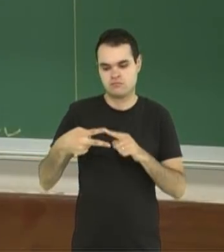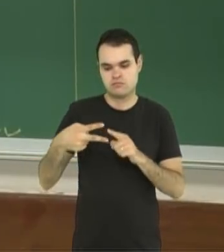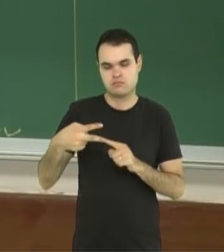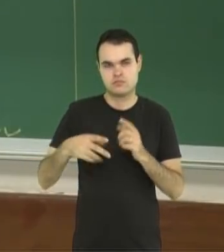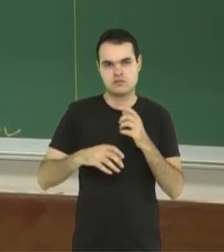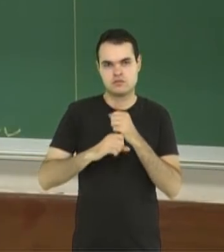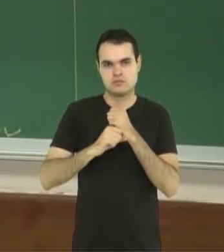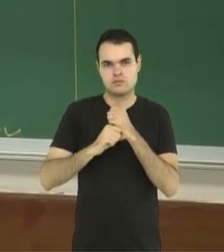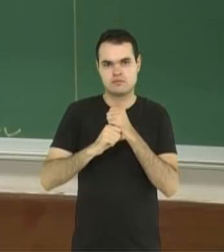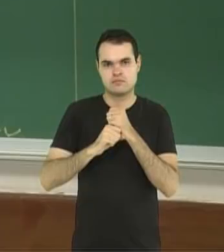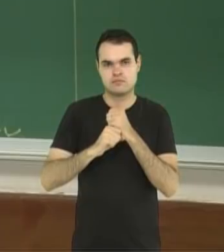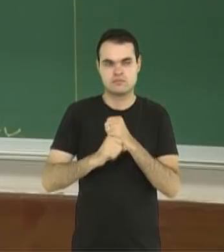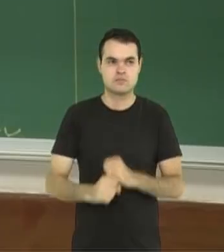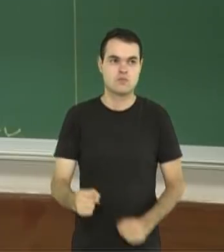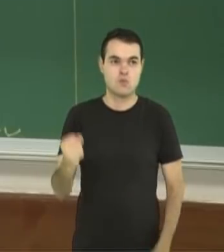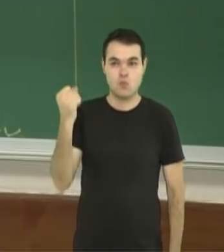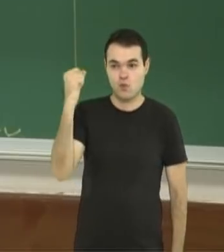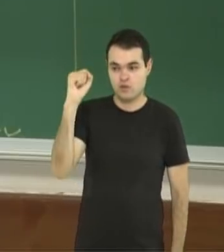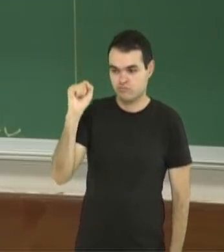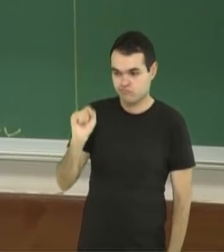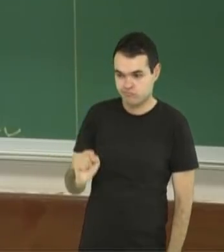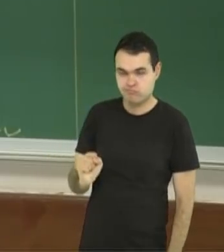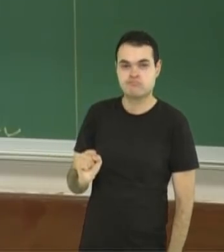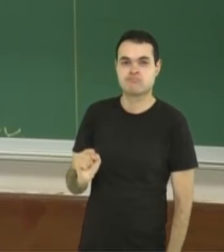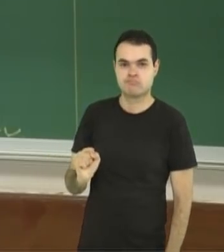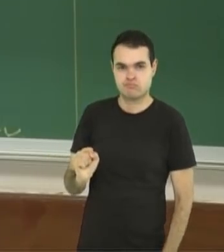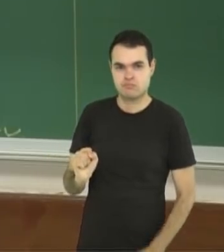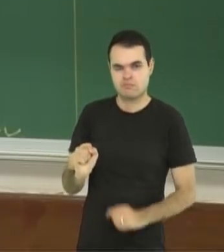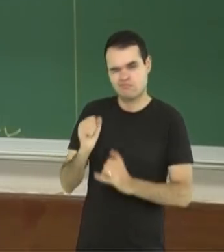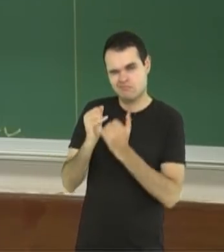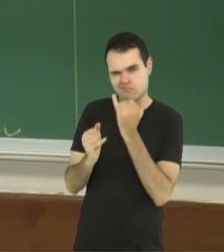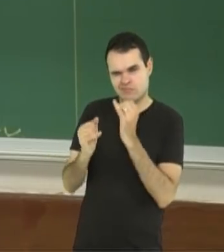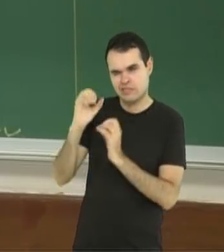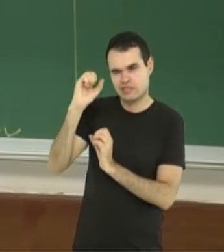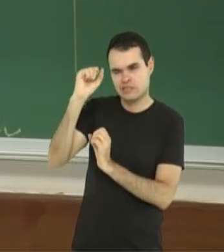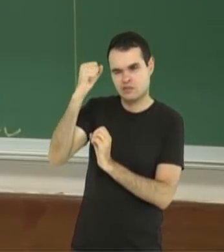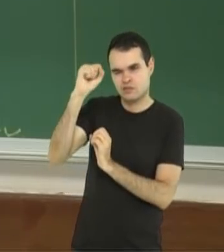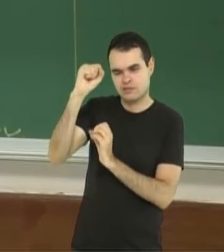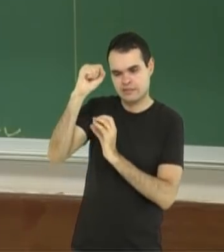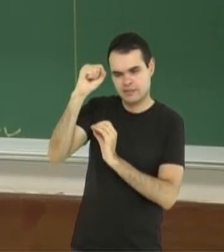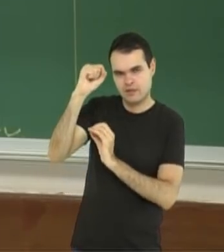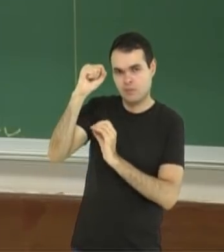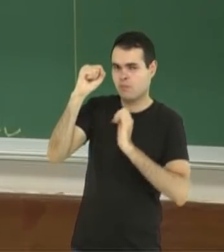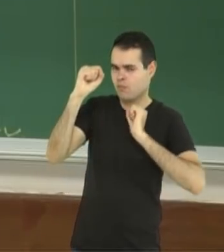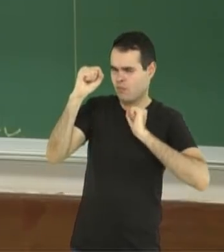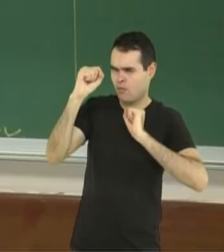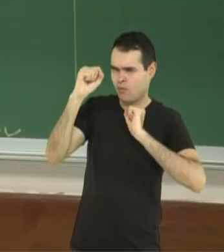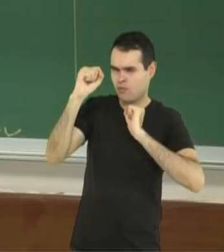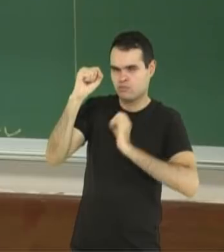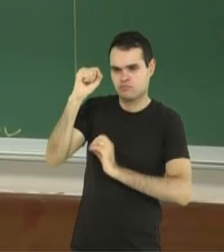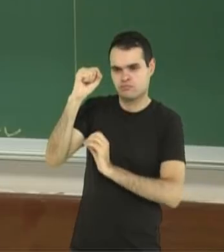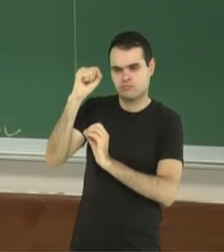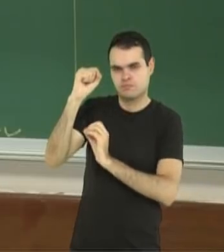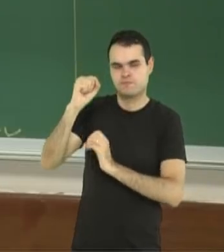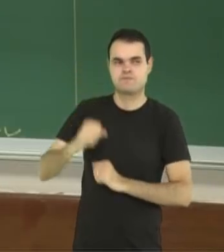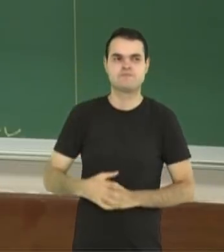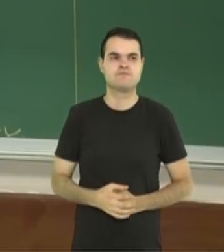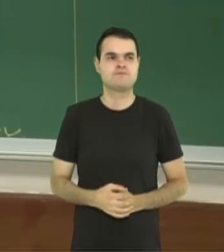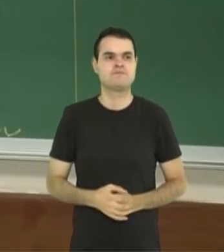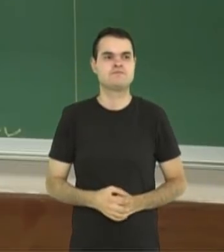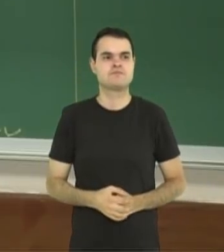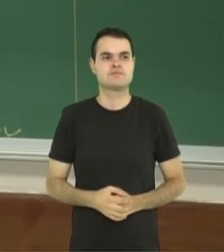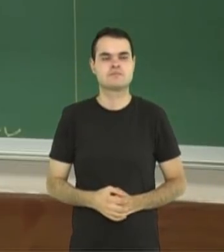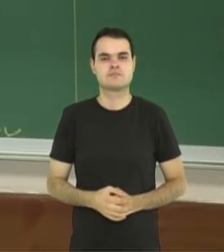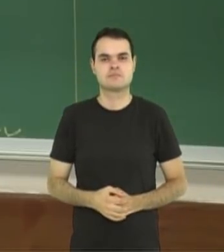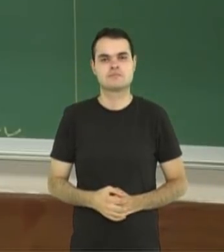somar. 8, né? Como se fosse um 0. Aqui a gente pode completar com 0 também, né? E não tem problema